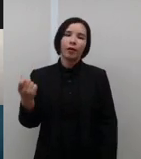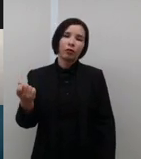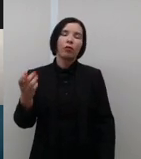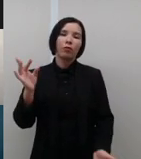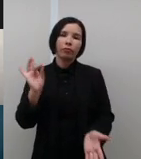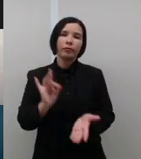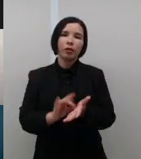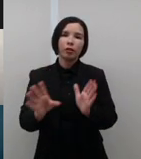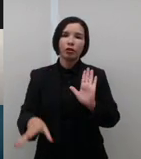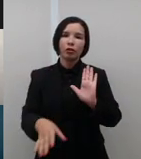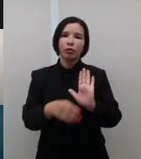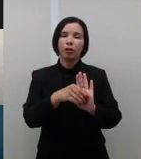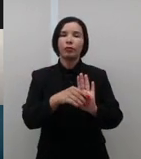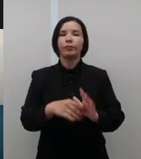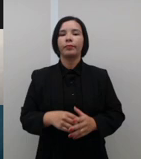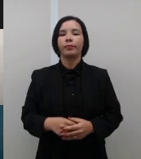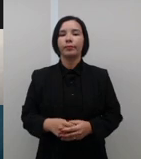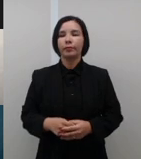O ministro Edito mantém.